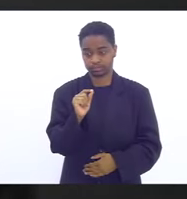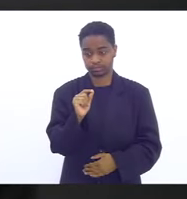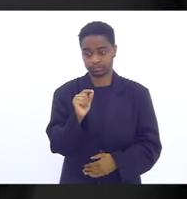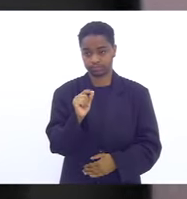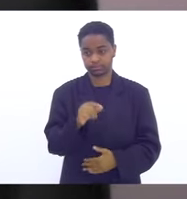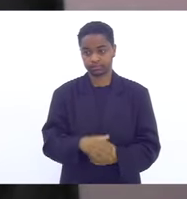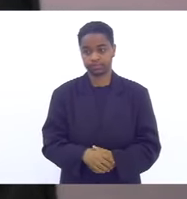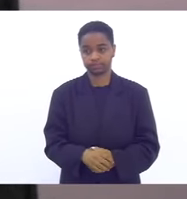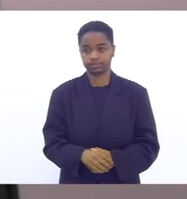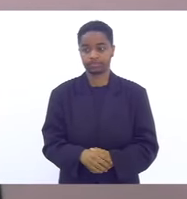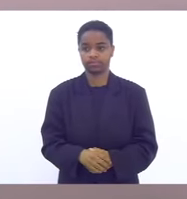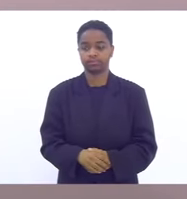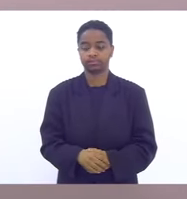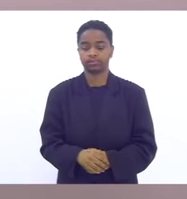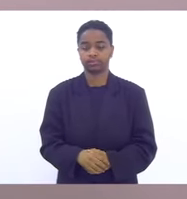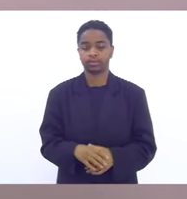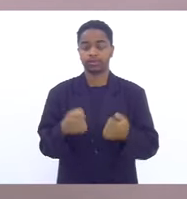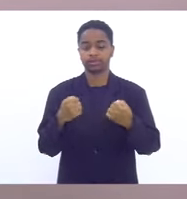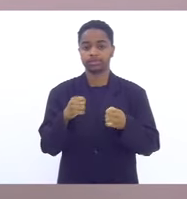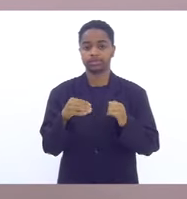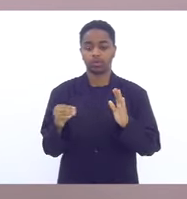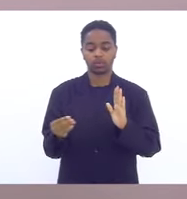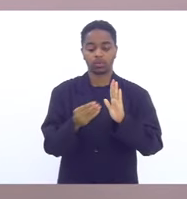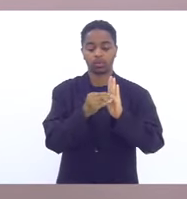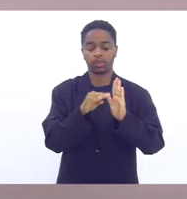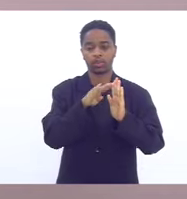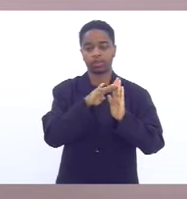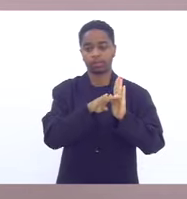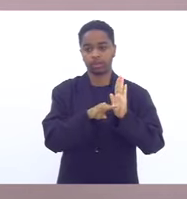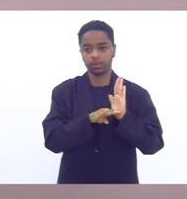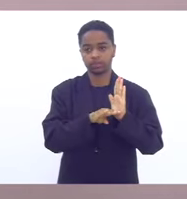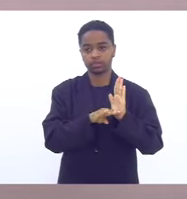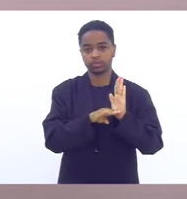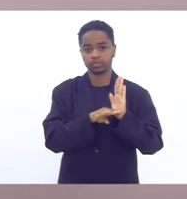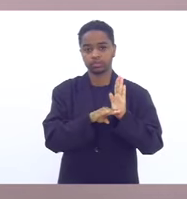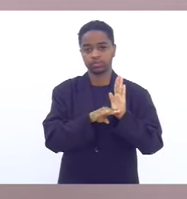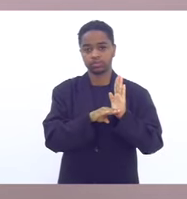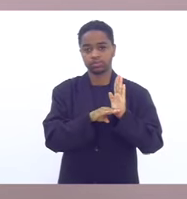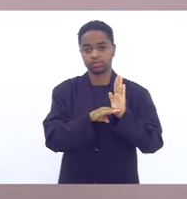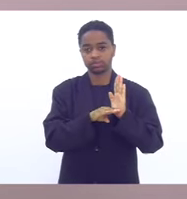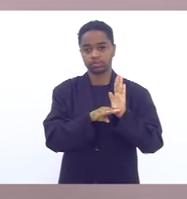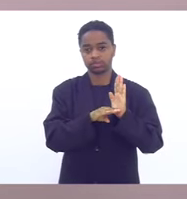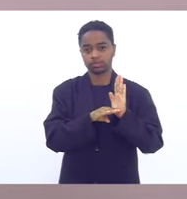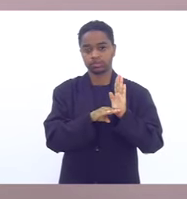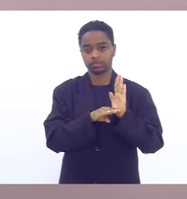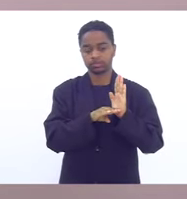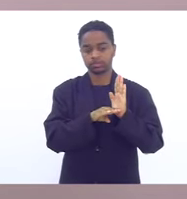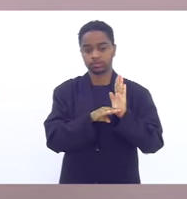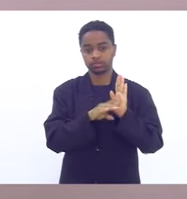que coloque na pauta para que a gente possa,